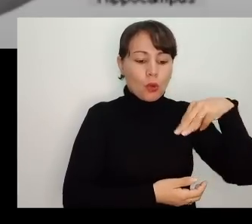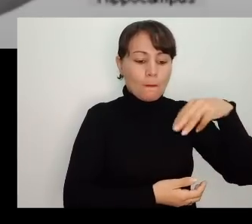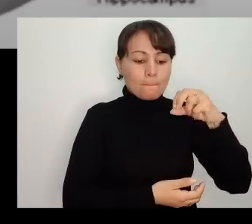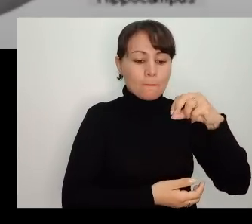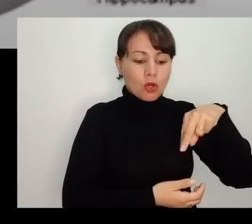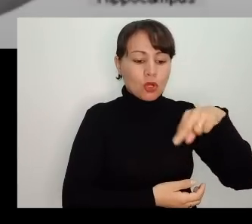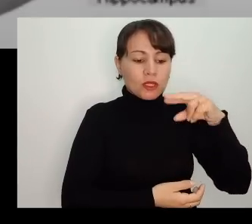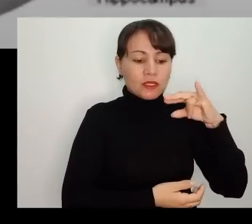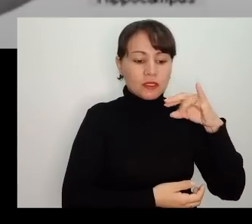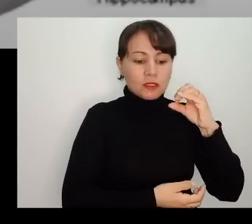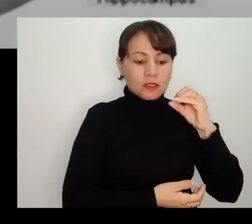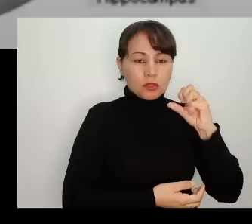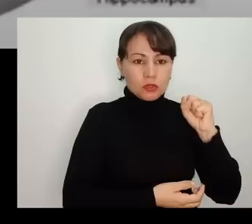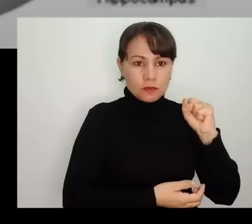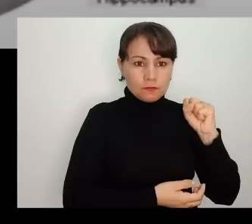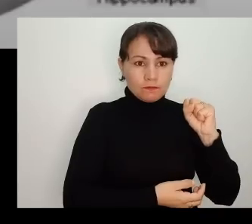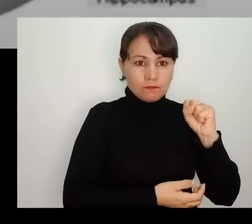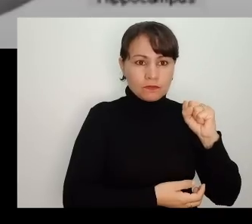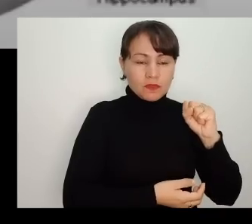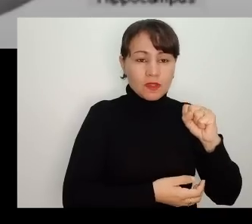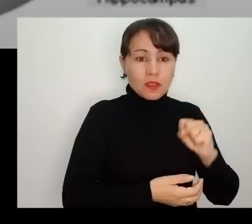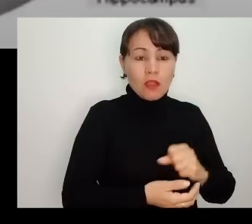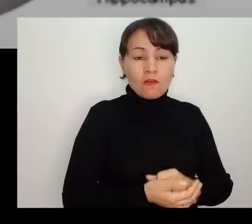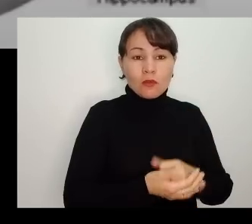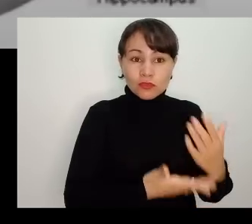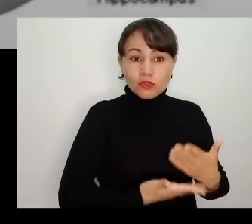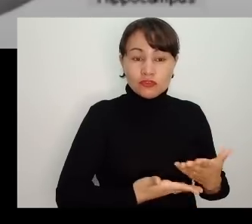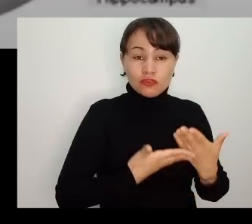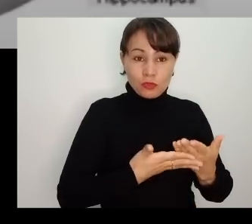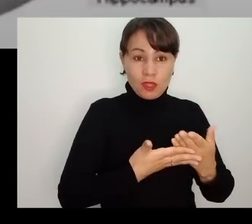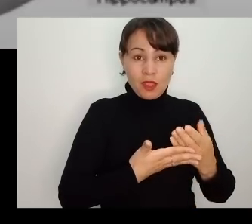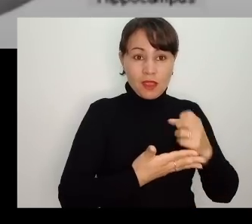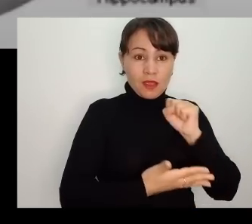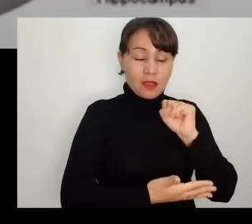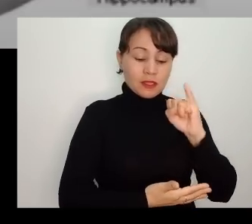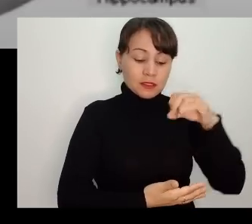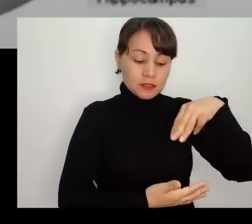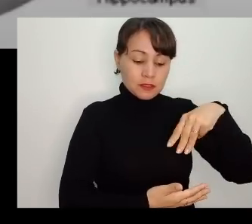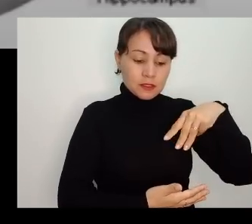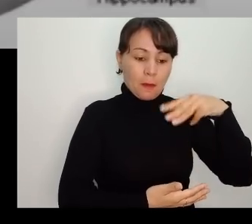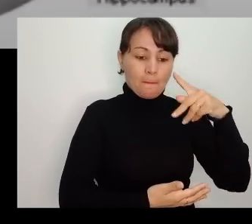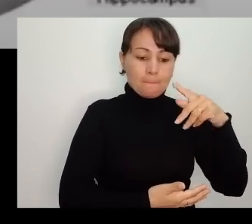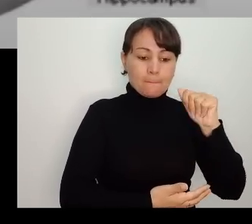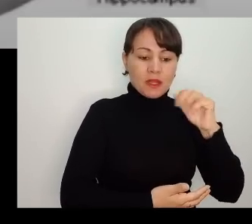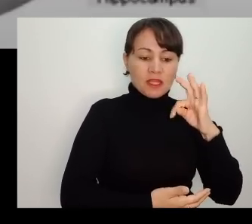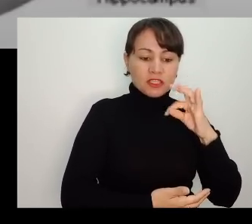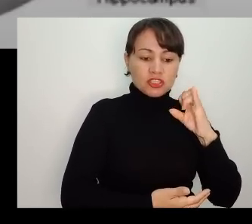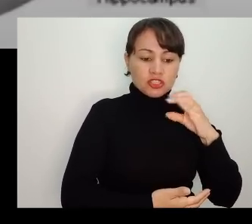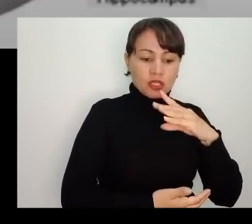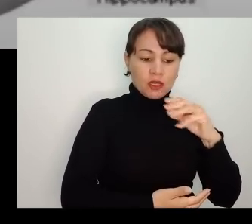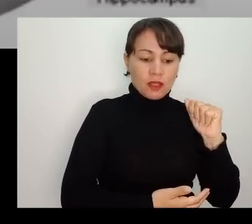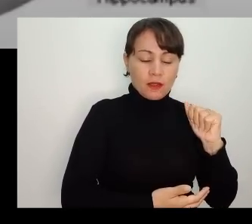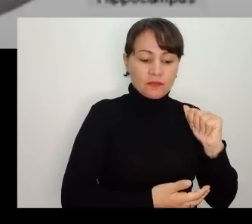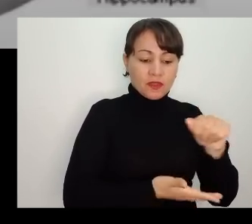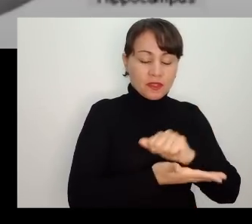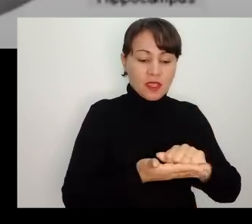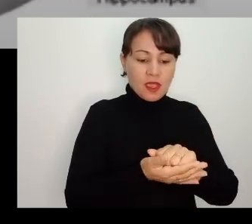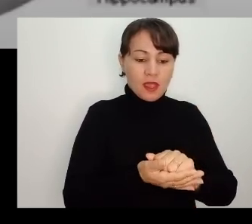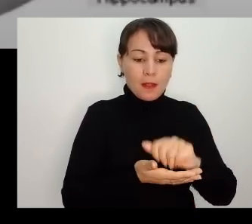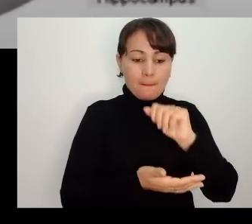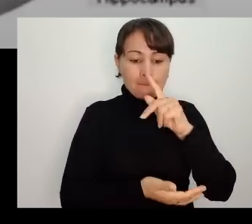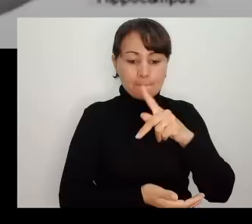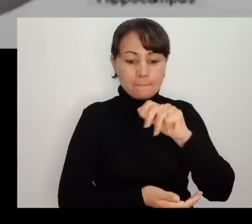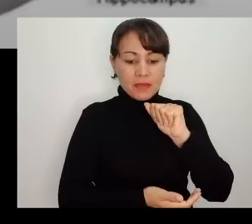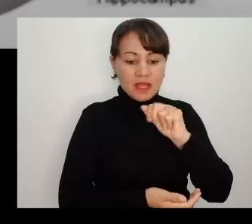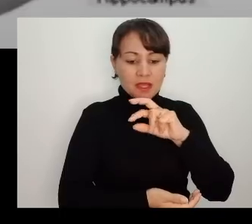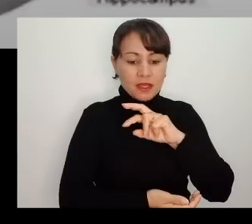Então, aqui nós vamos estimular a atividade simpática, parasimpática e também a secreção